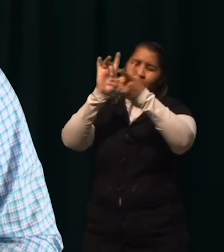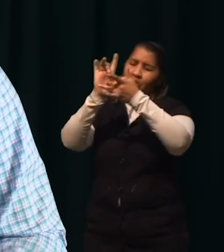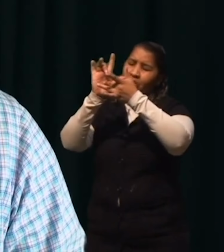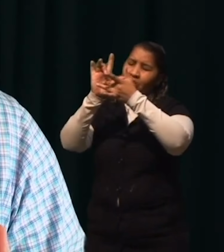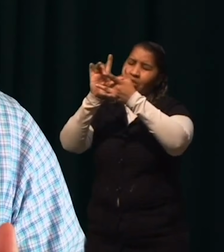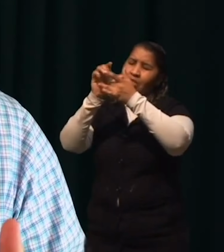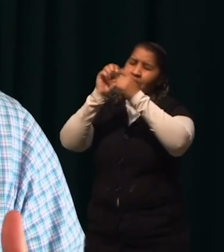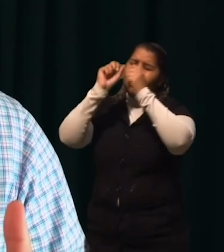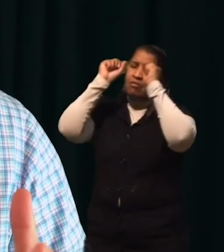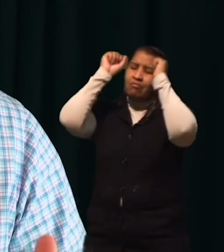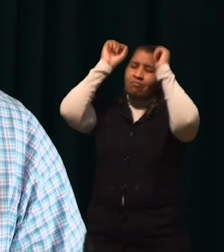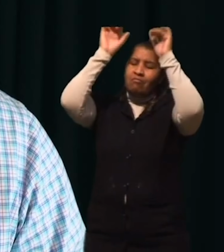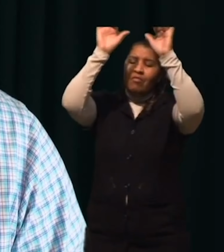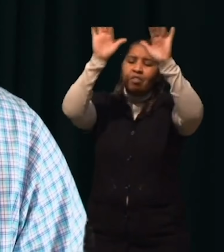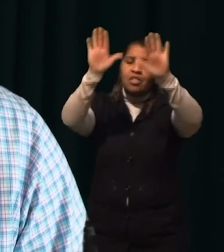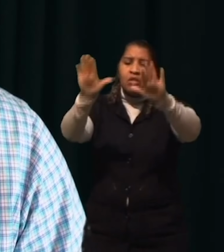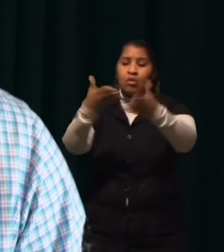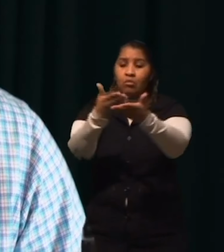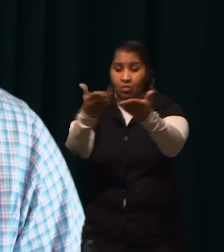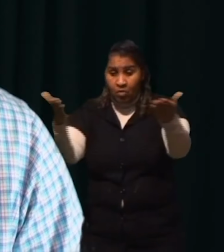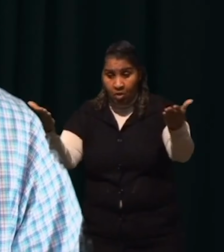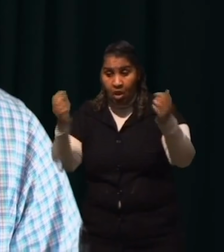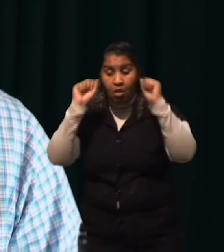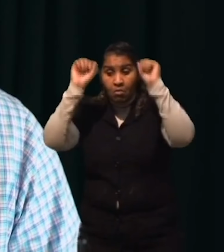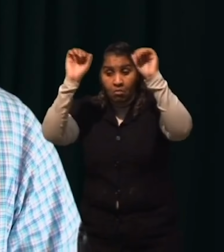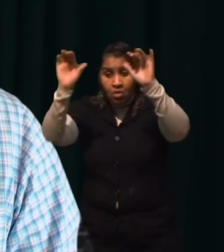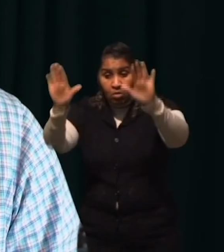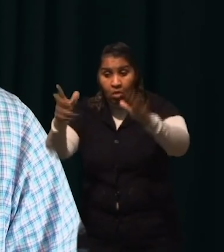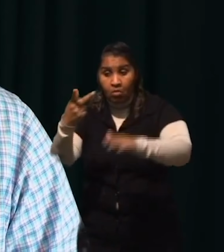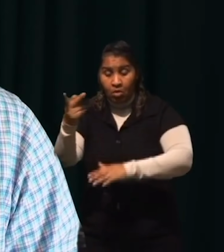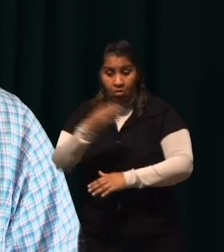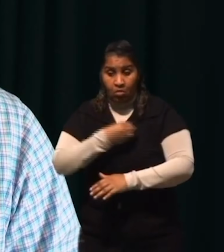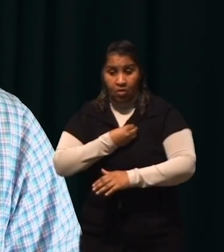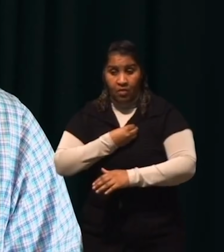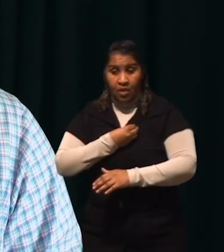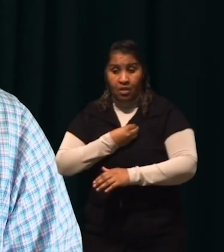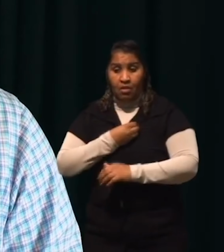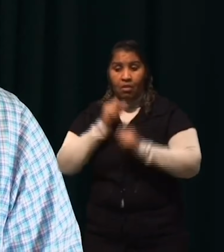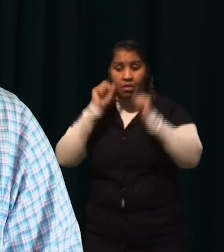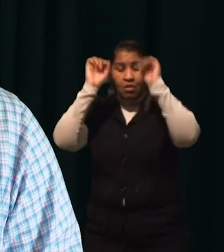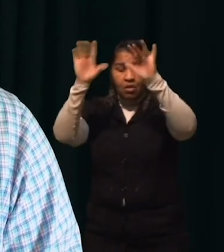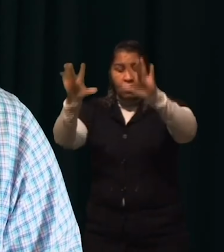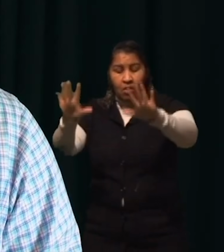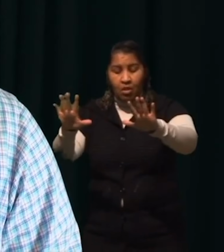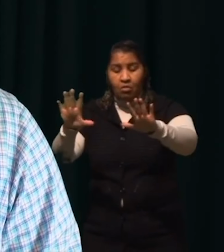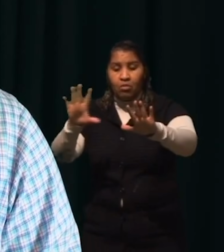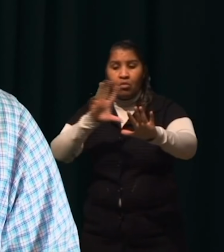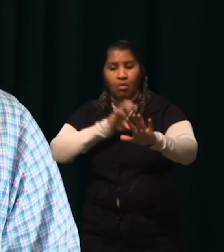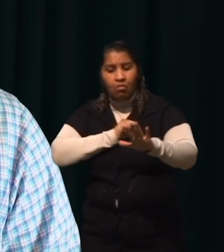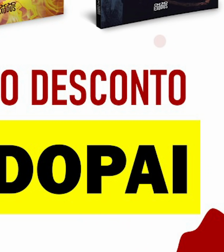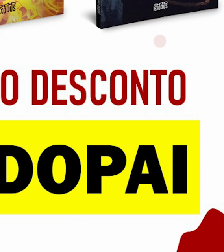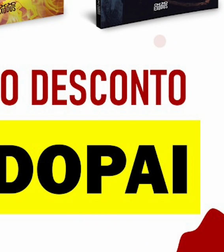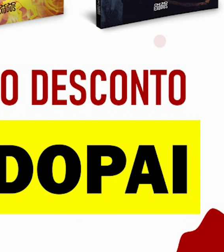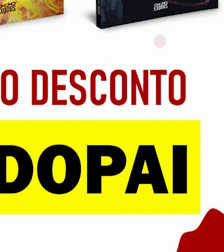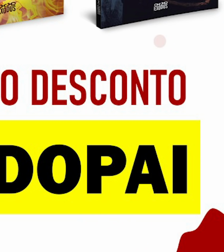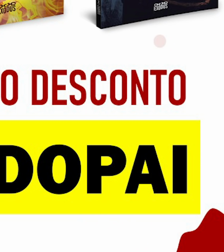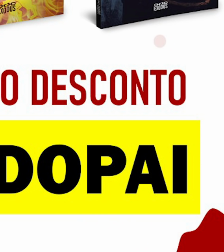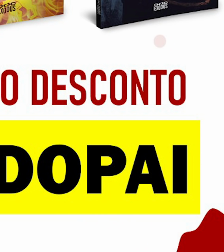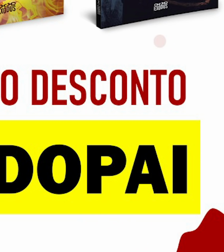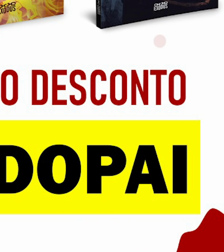Jesus, nós te abençoamos. Em nome de Jesus, nós liberamos sobre você o amor do Pai,